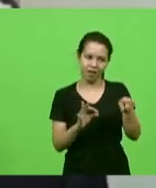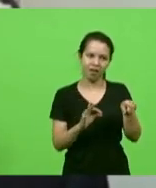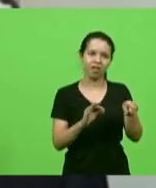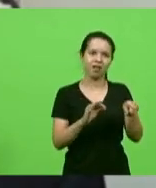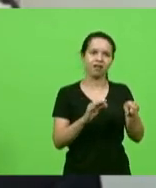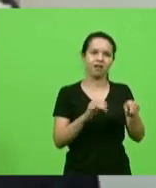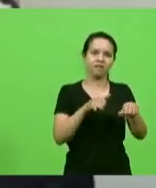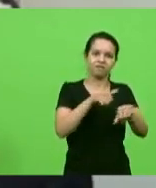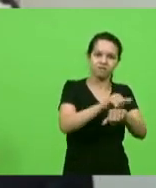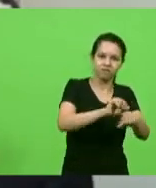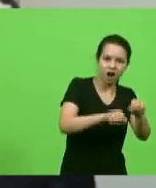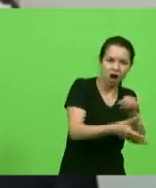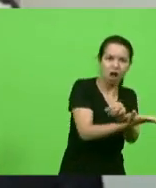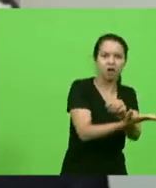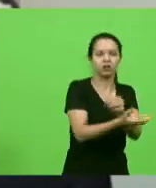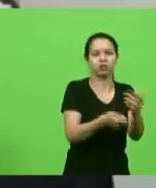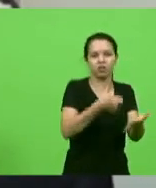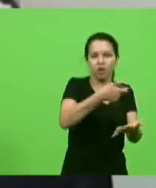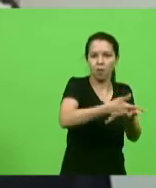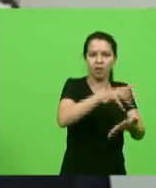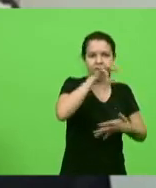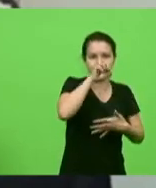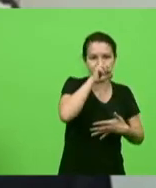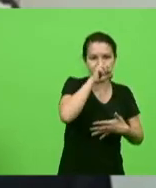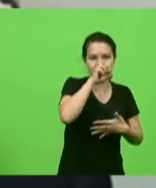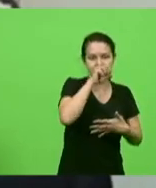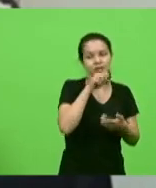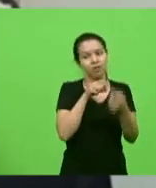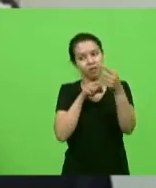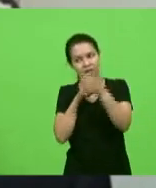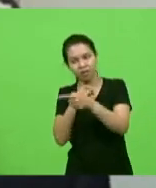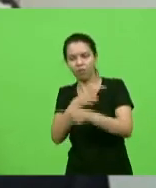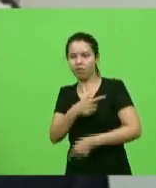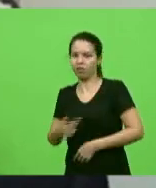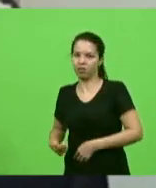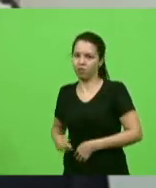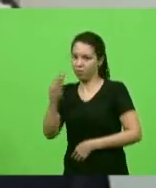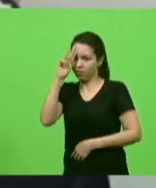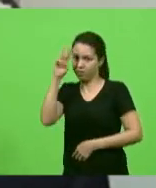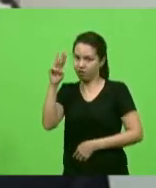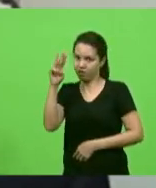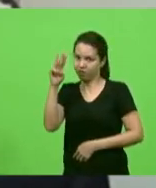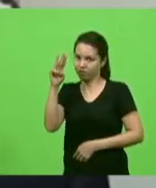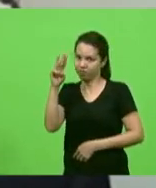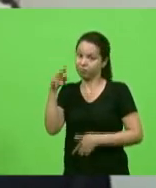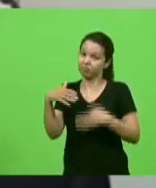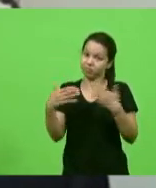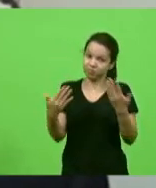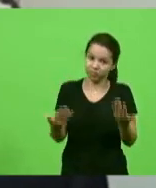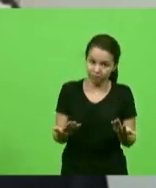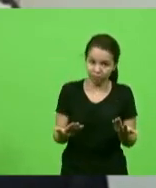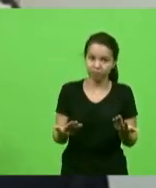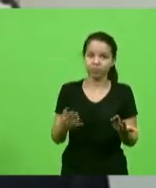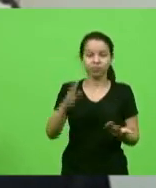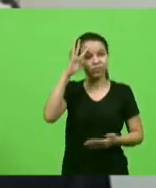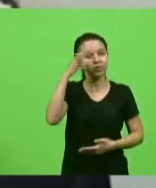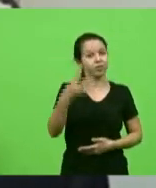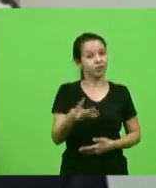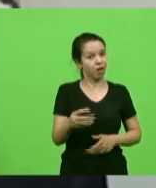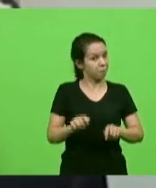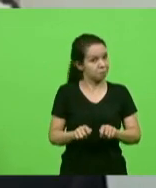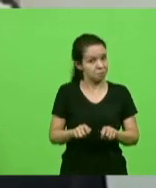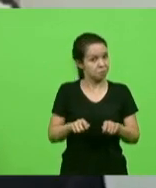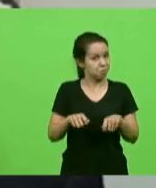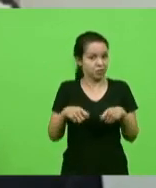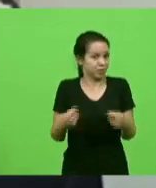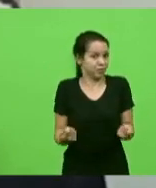Compra dos respiradores e o governador do estado que o Carlos Moisés da Silva resultando necessariamente na